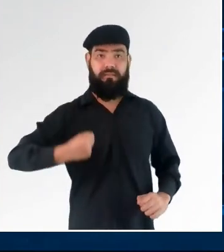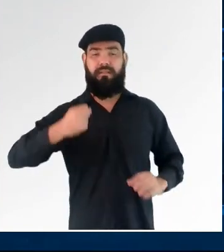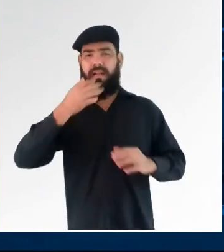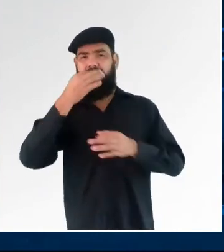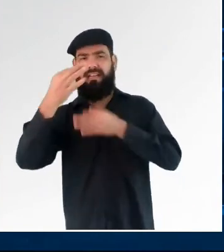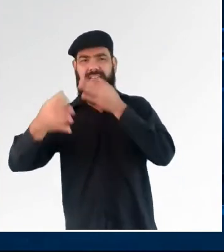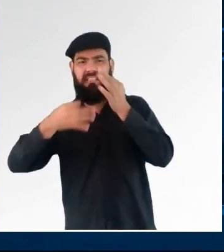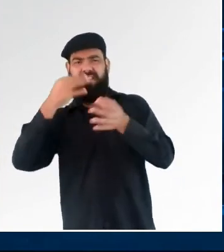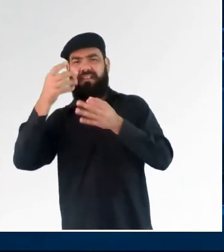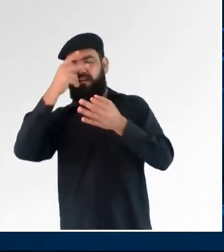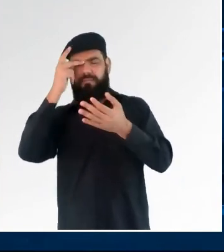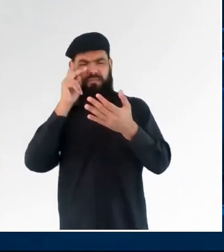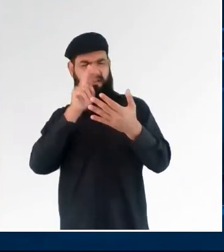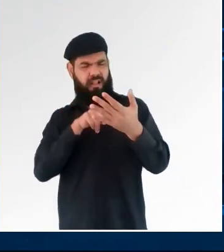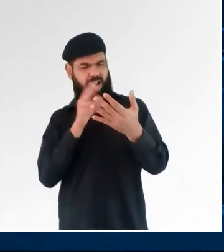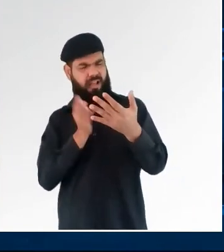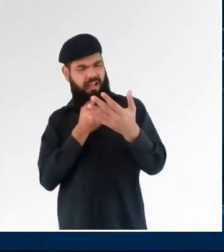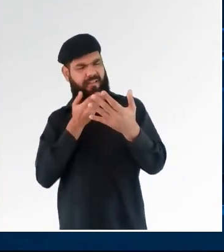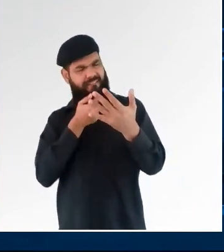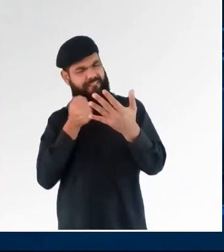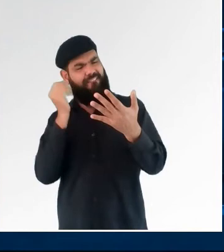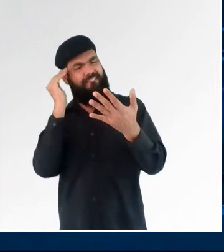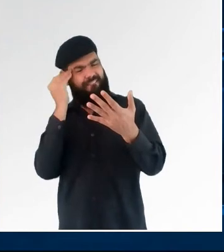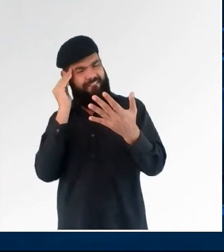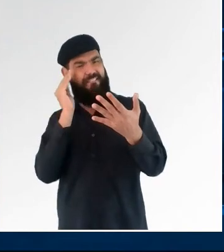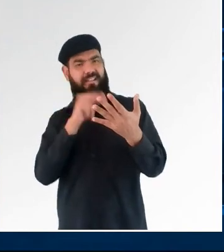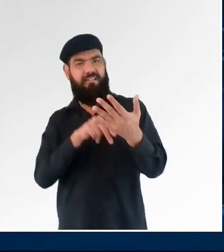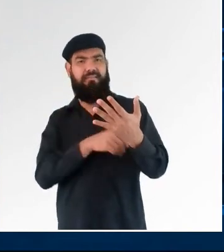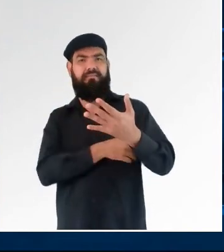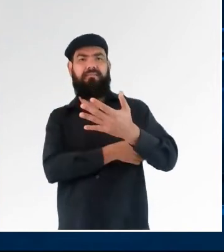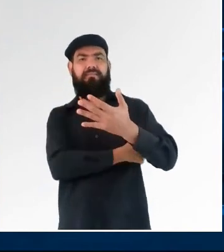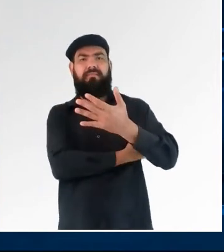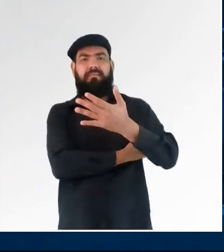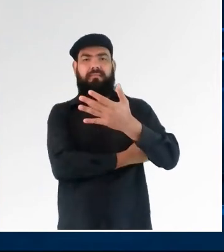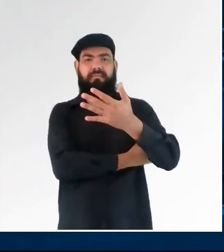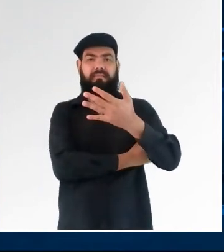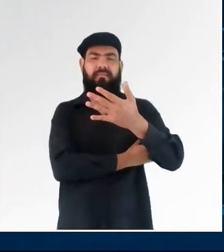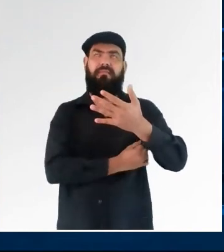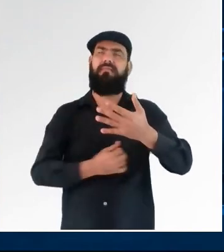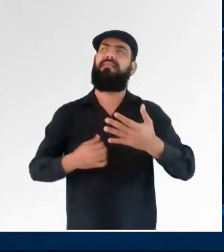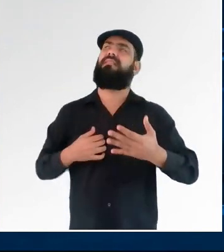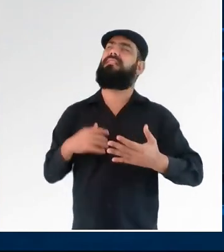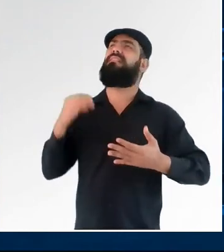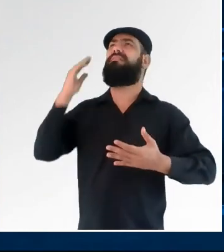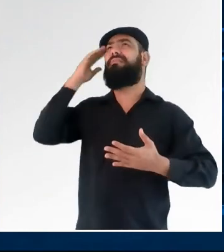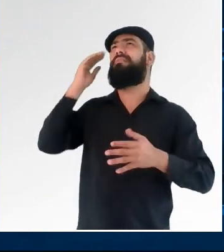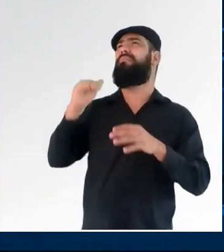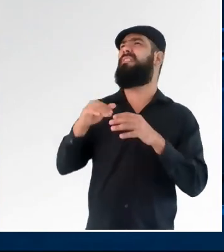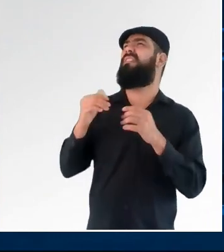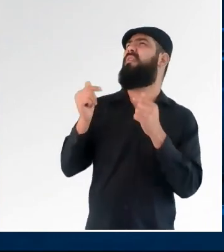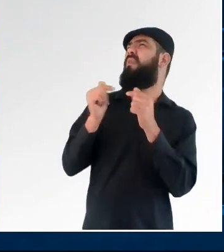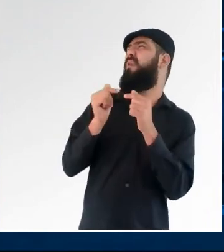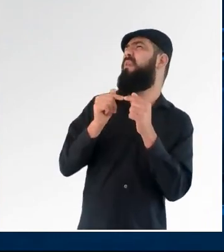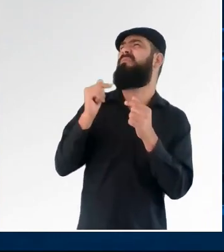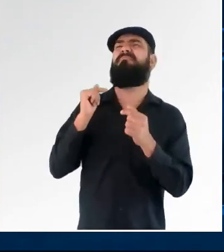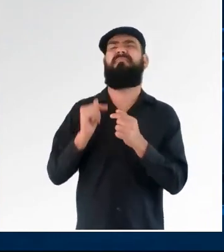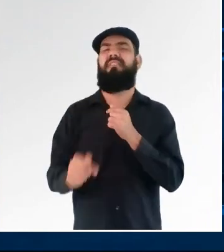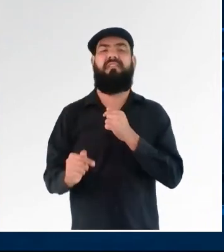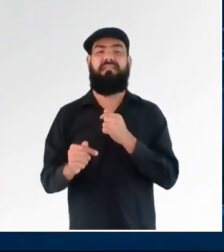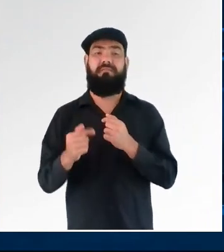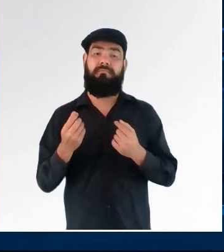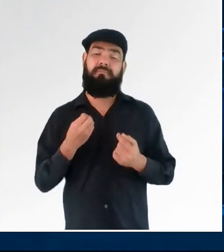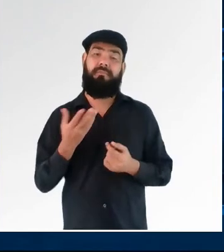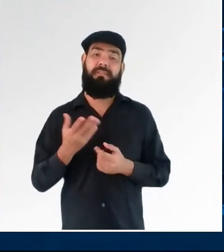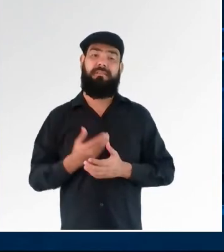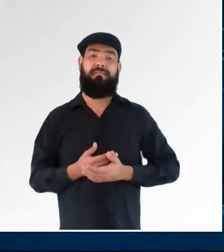leitor dessa resenha se posicione ou compre a sua ideia, ok? Muito bem, então ficou